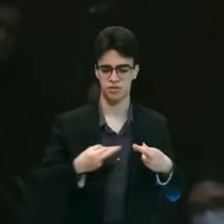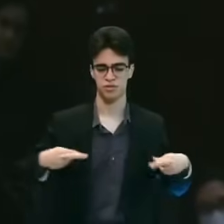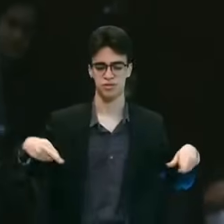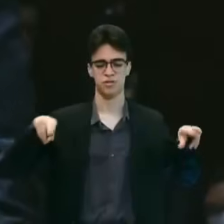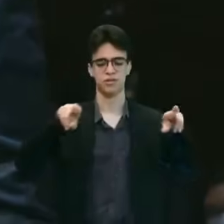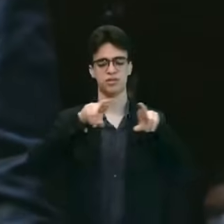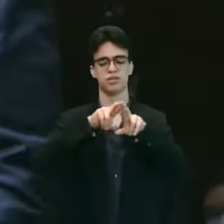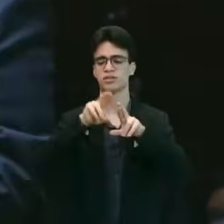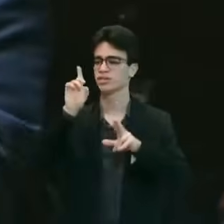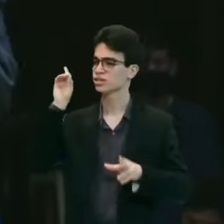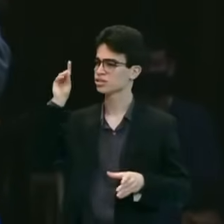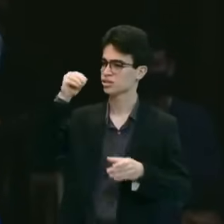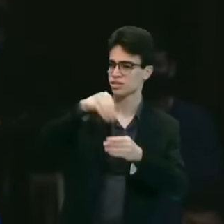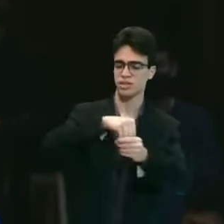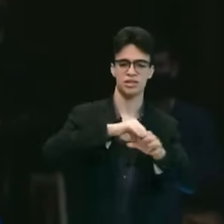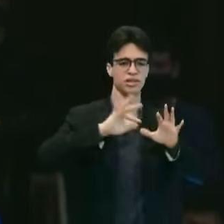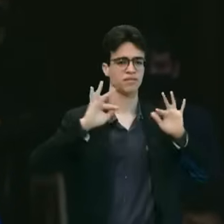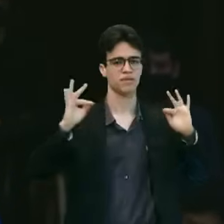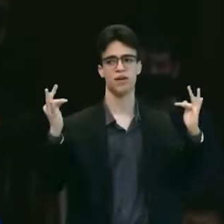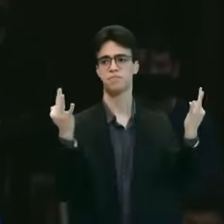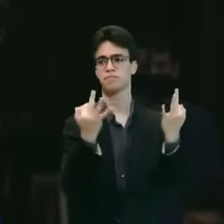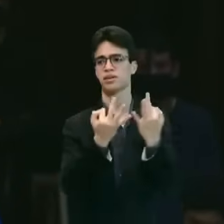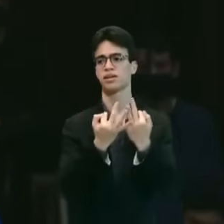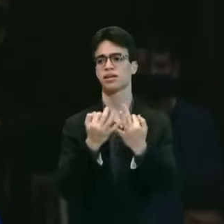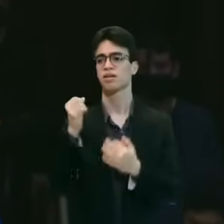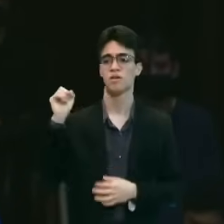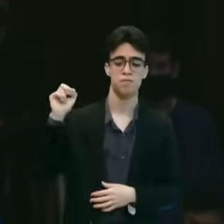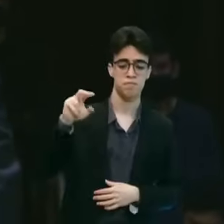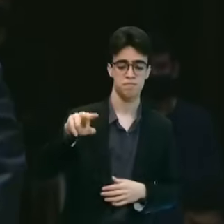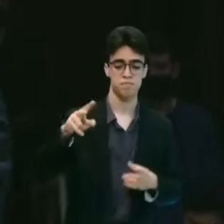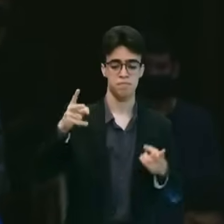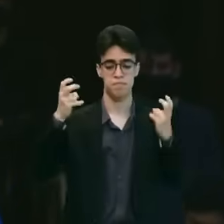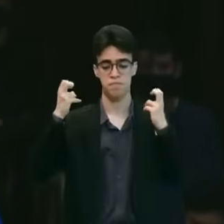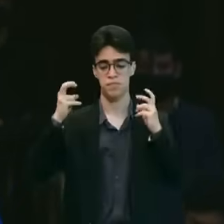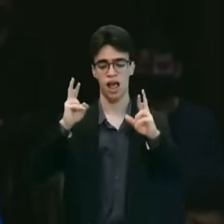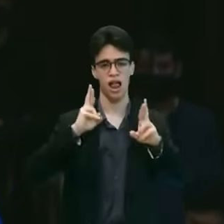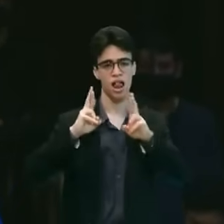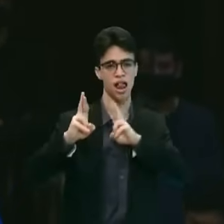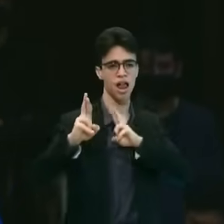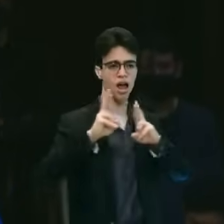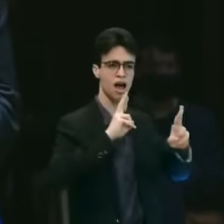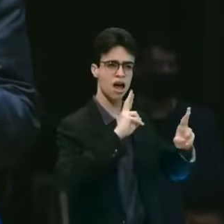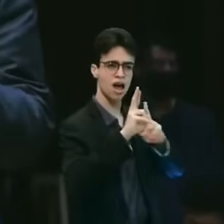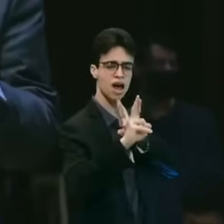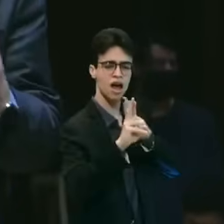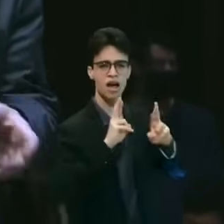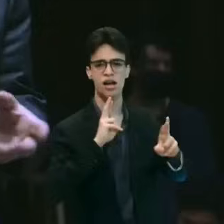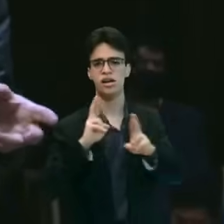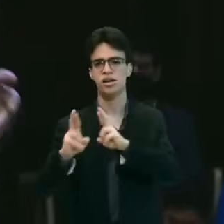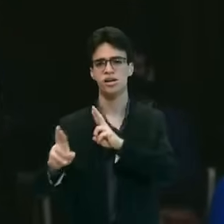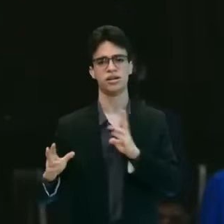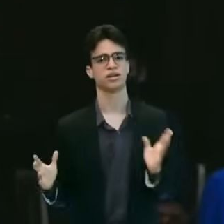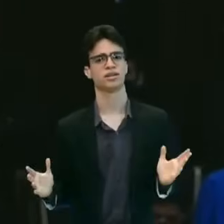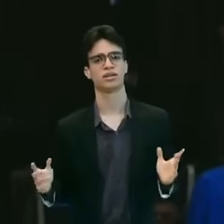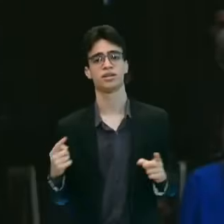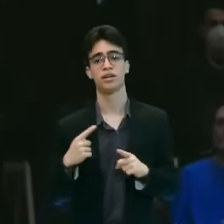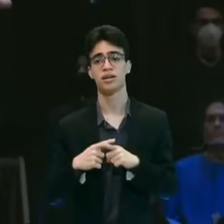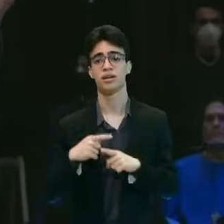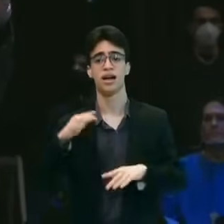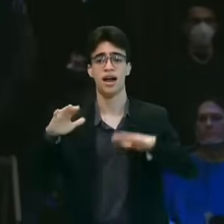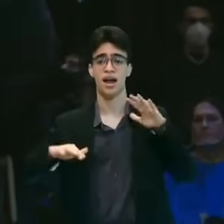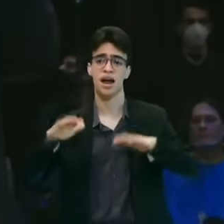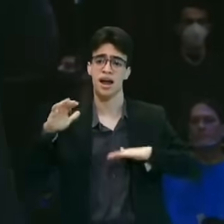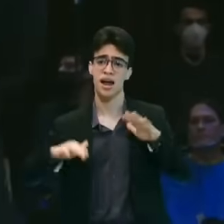na família, quando a gente vê relacionamentos quebrados sendo construídos. E às vezes, queridos,